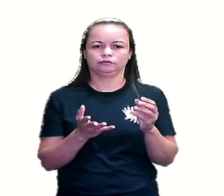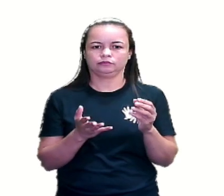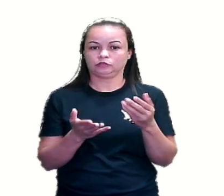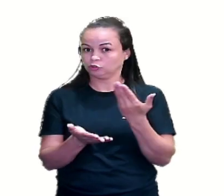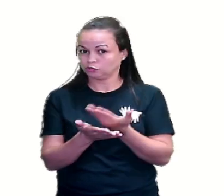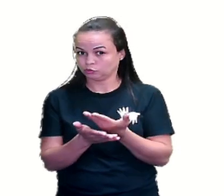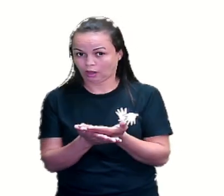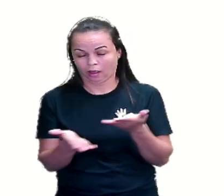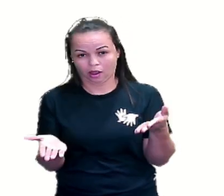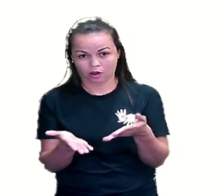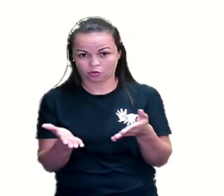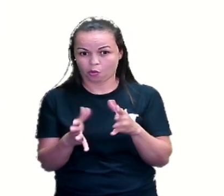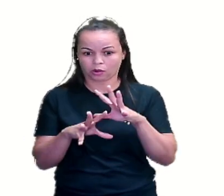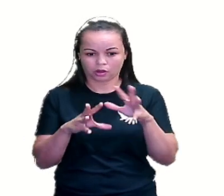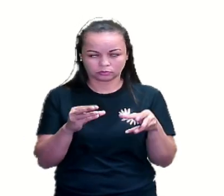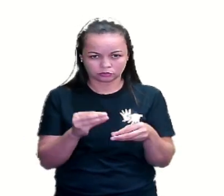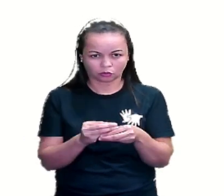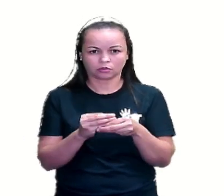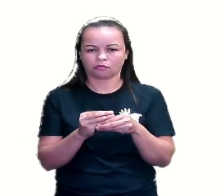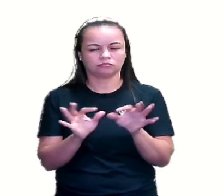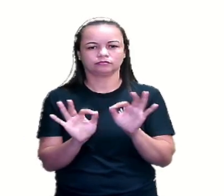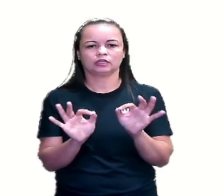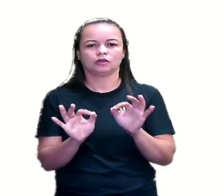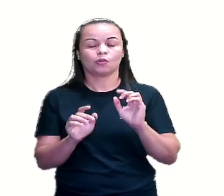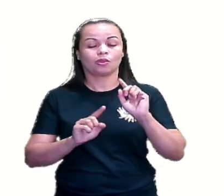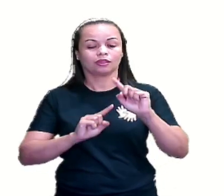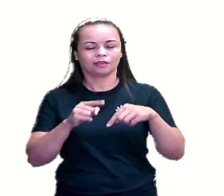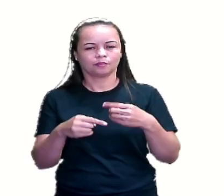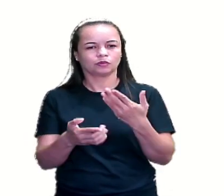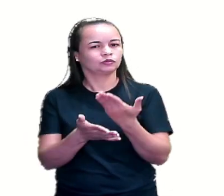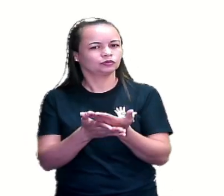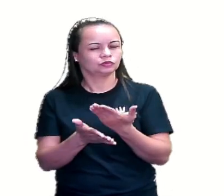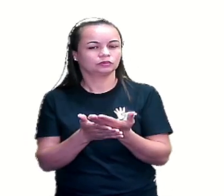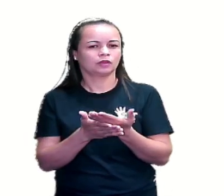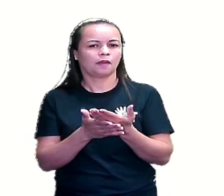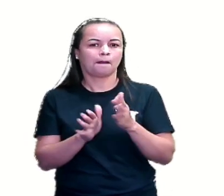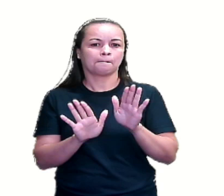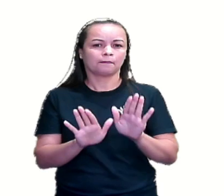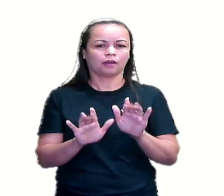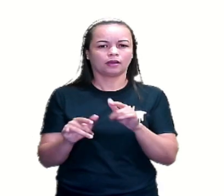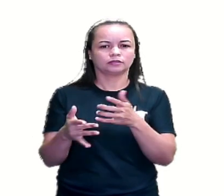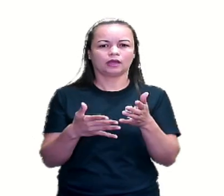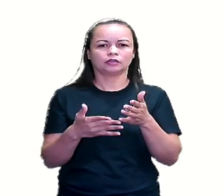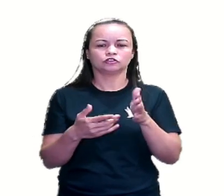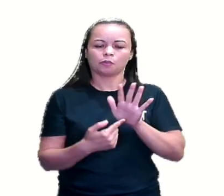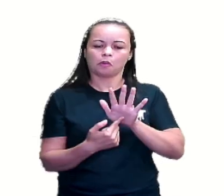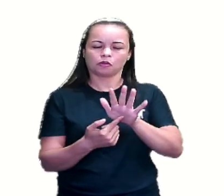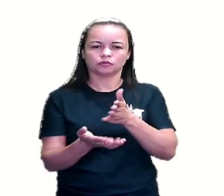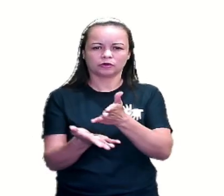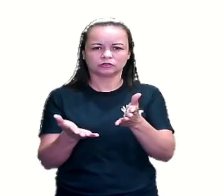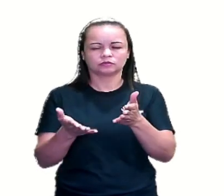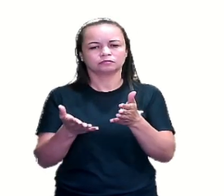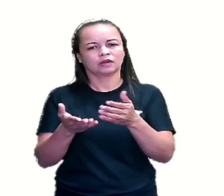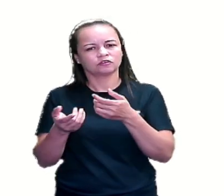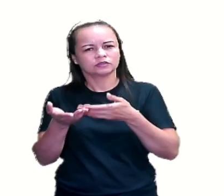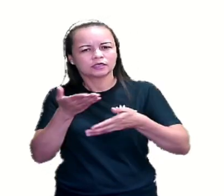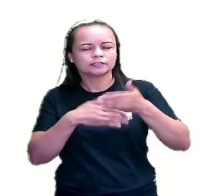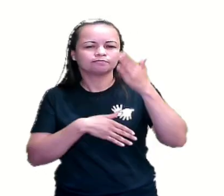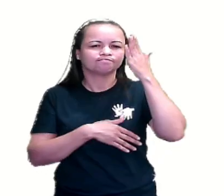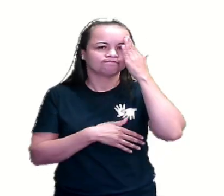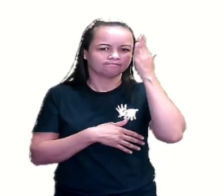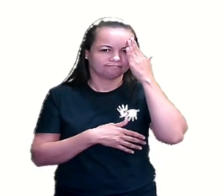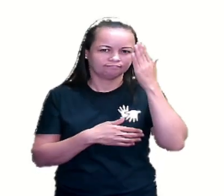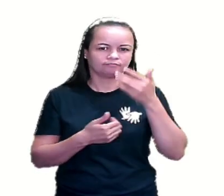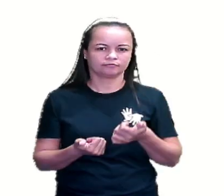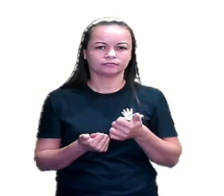isso agora totalmente, a gente vai estudar isso mais pra frente, mas aí eu já trouxe para vocês irem se familiarizando,